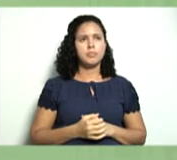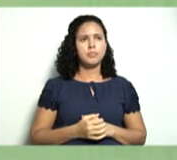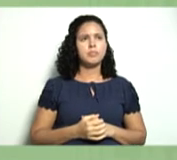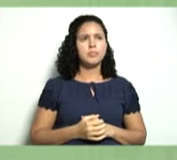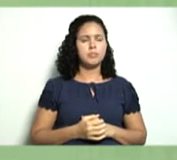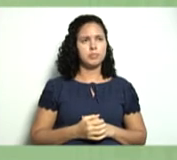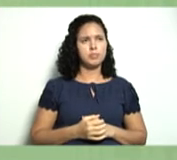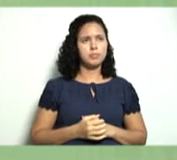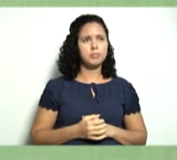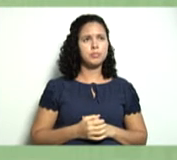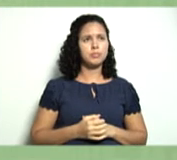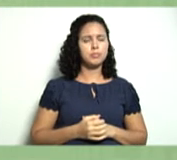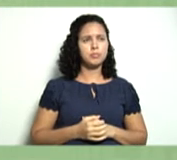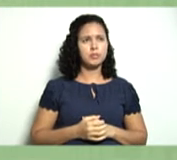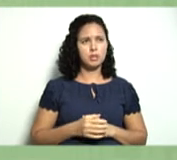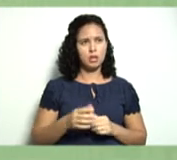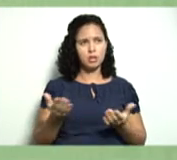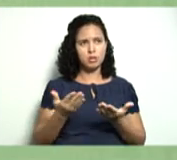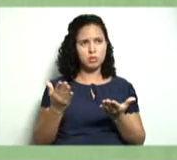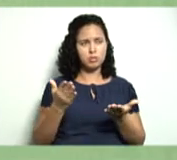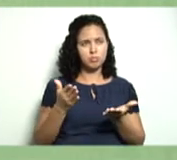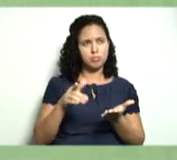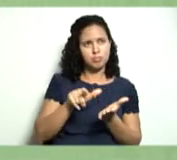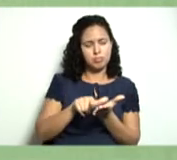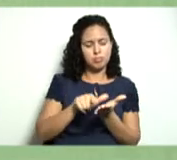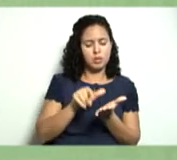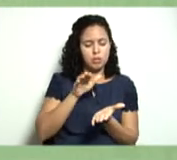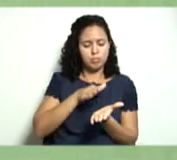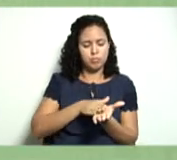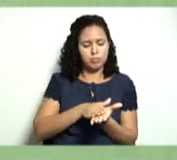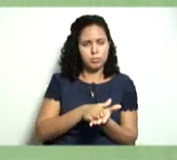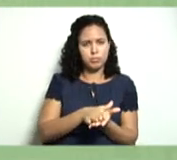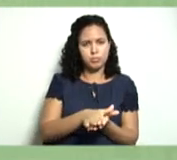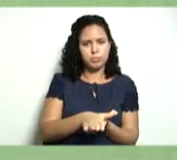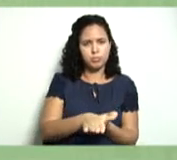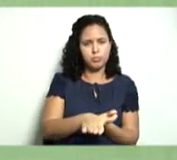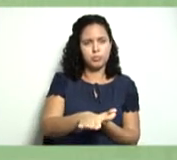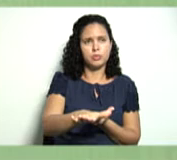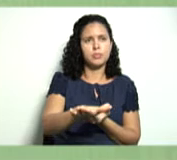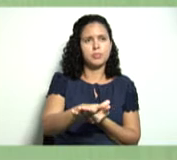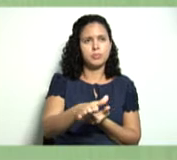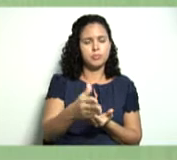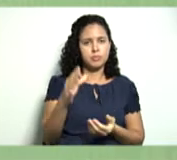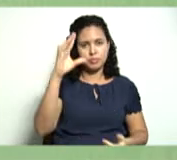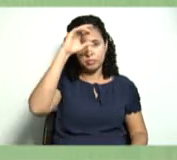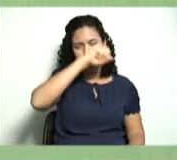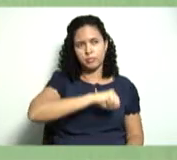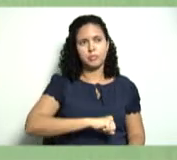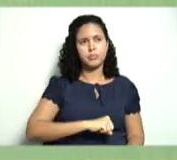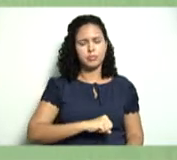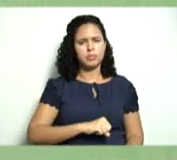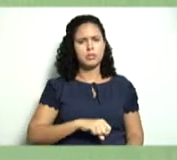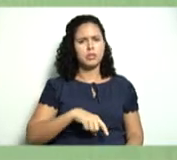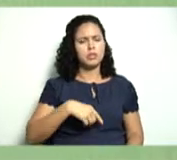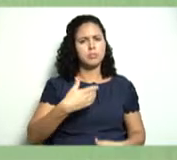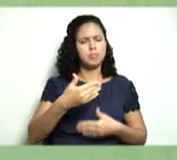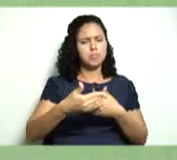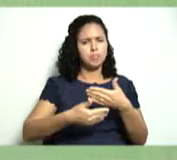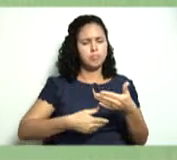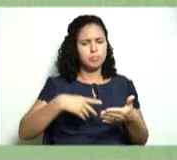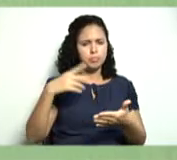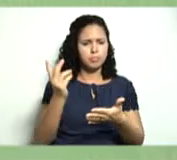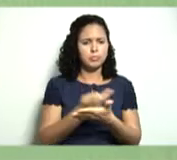que é imprimir quem não passou por essa situação de ter que imprimir um documento e